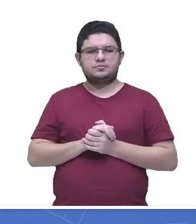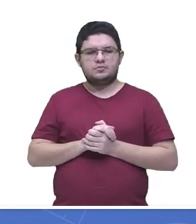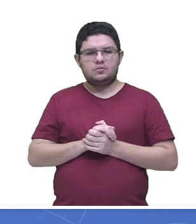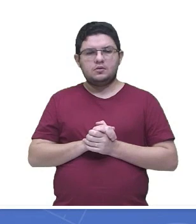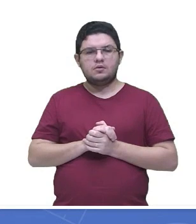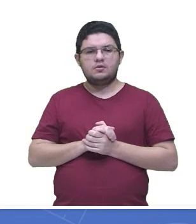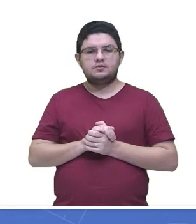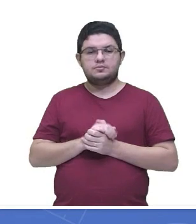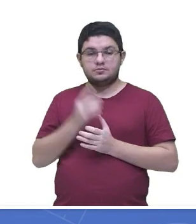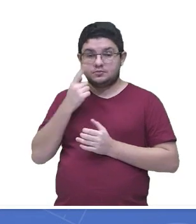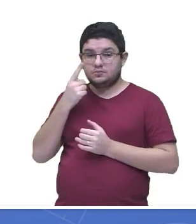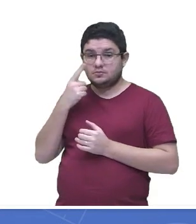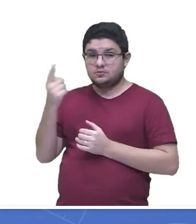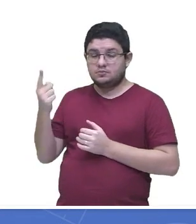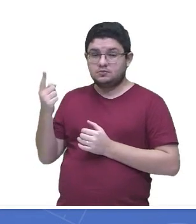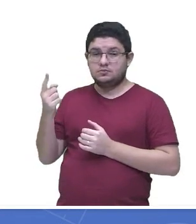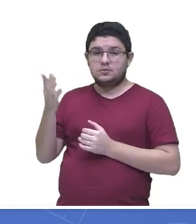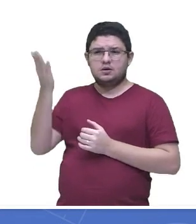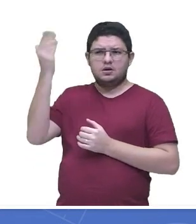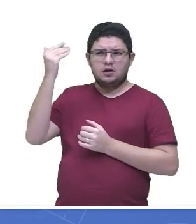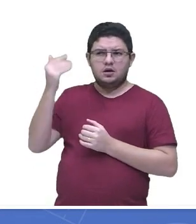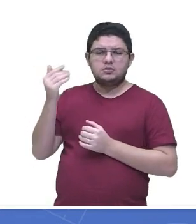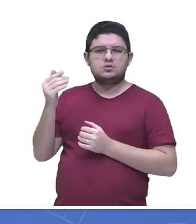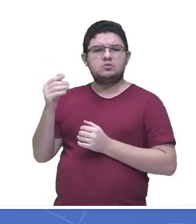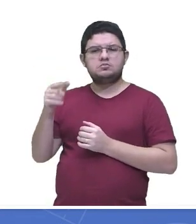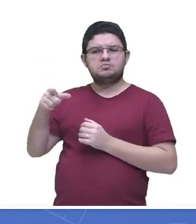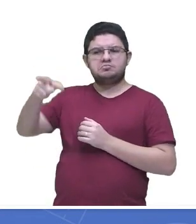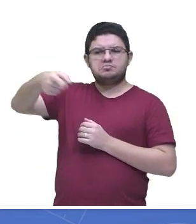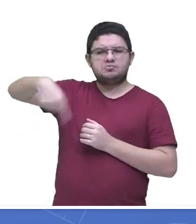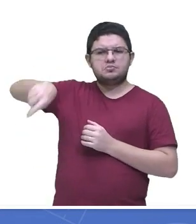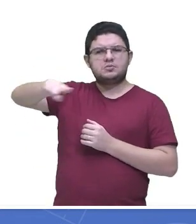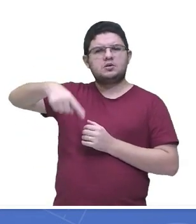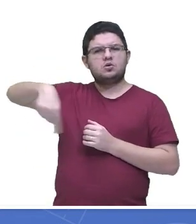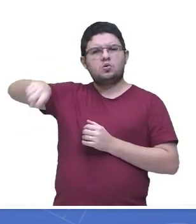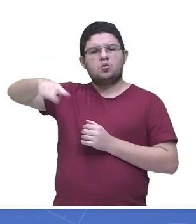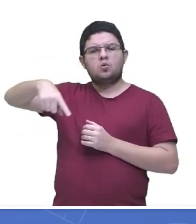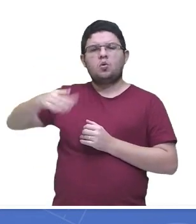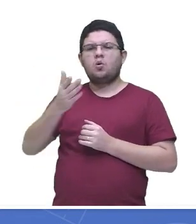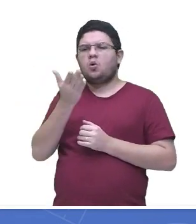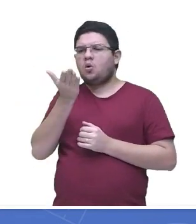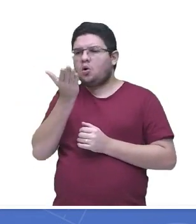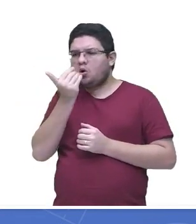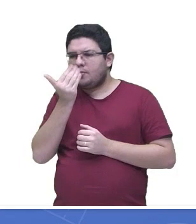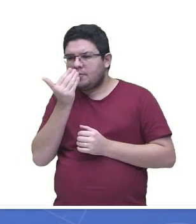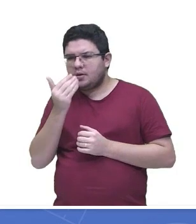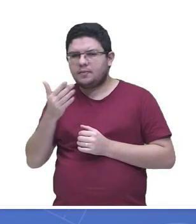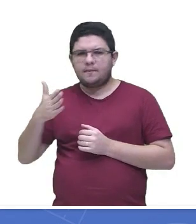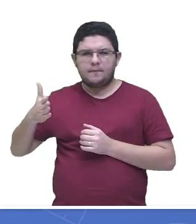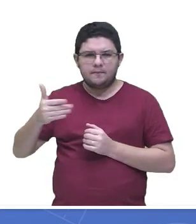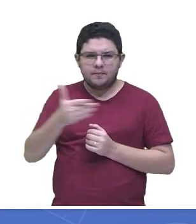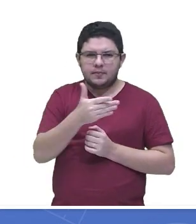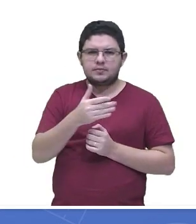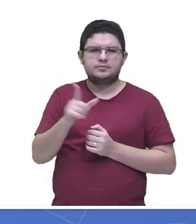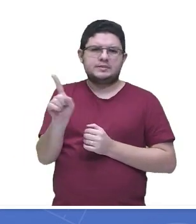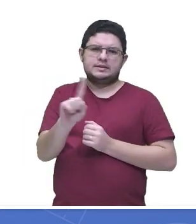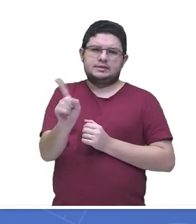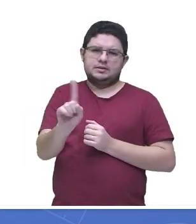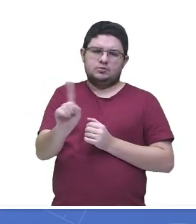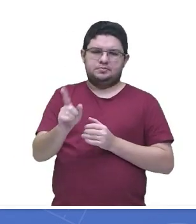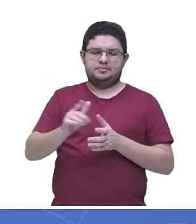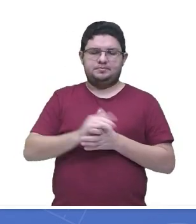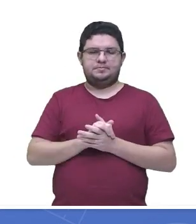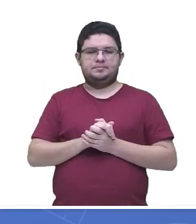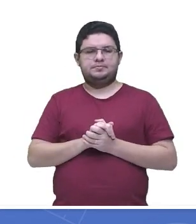eles não estavam comendo peixe. Eles não estavam comendo peixe. Eu utilizei aqui o were porque, ó, estou falando de